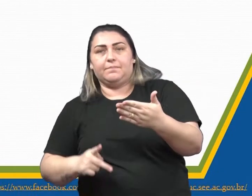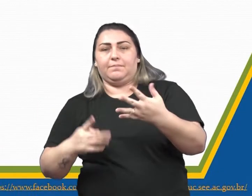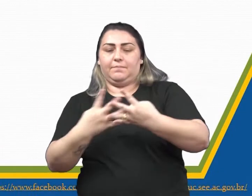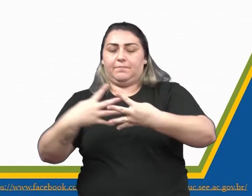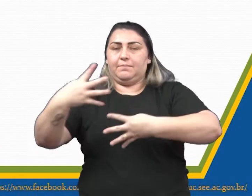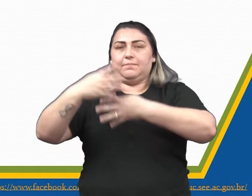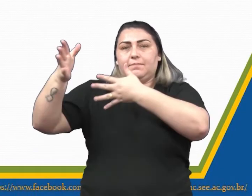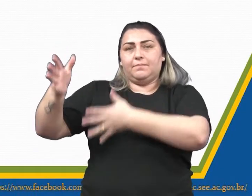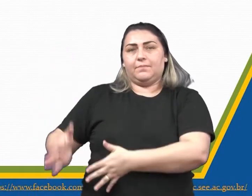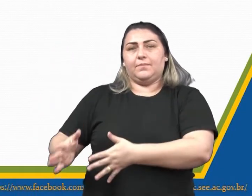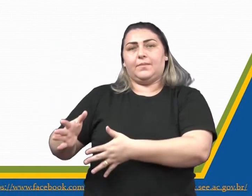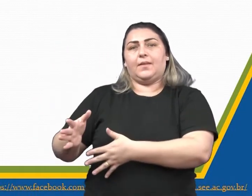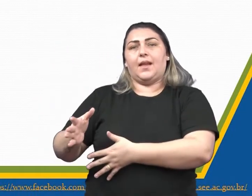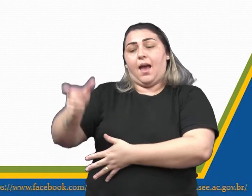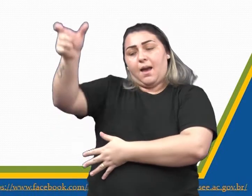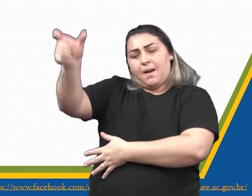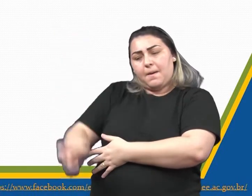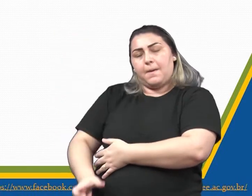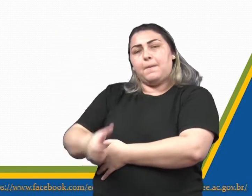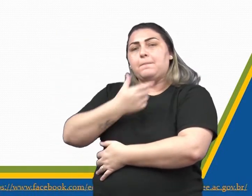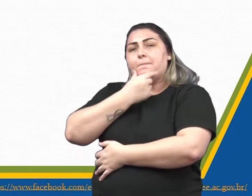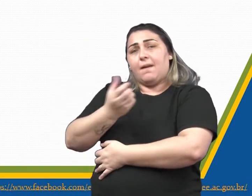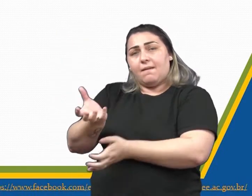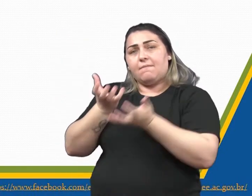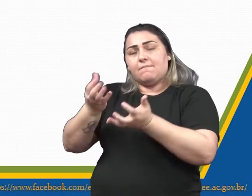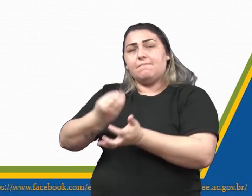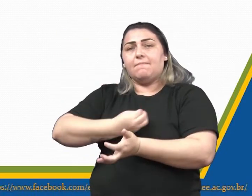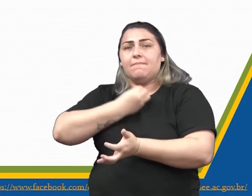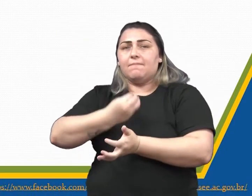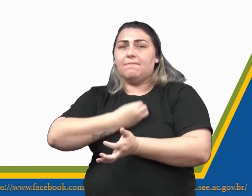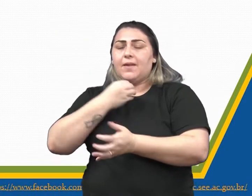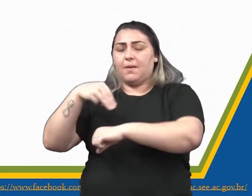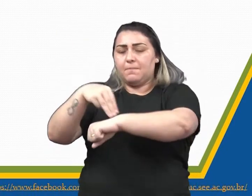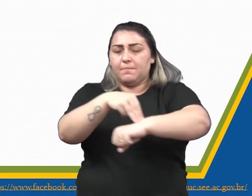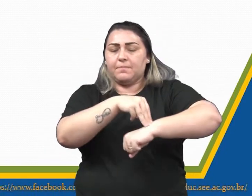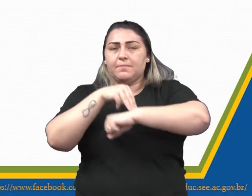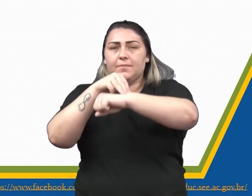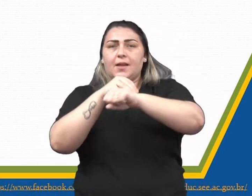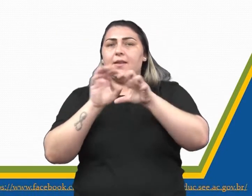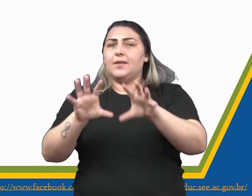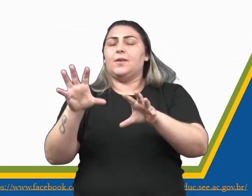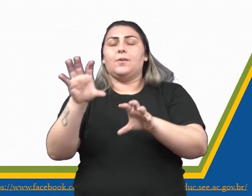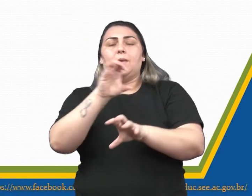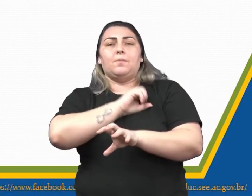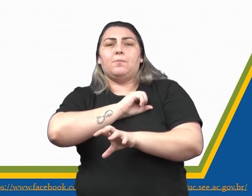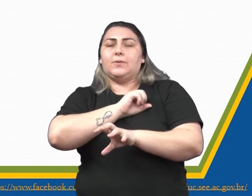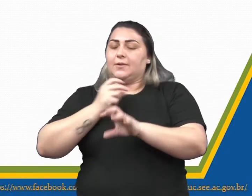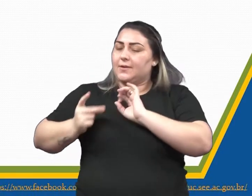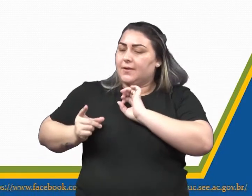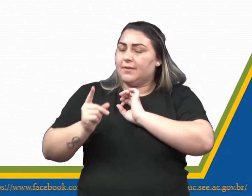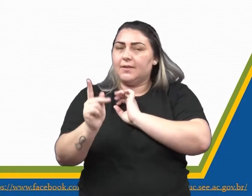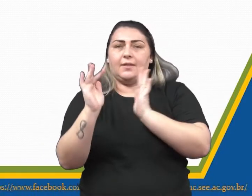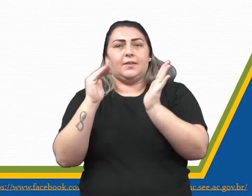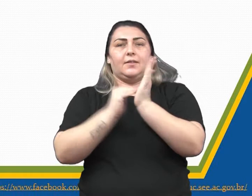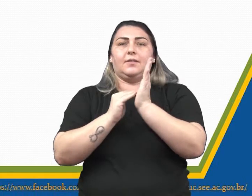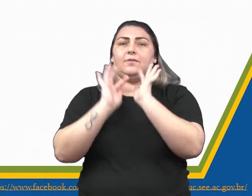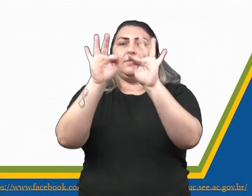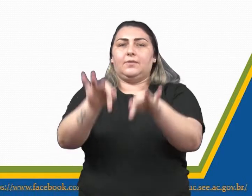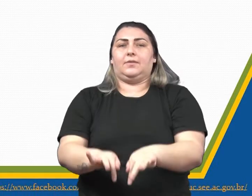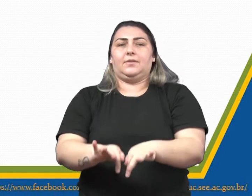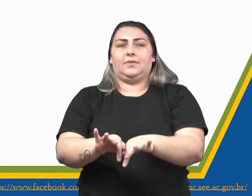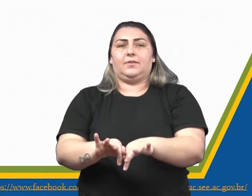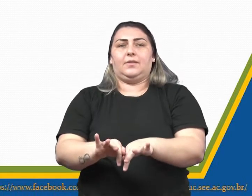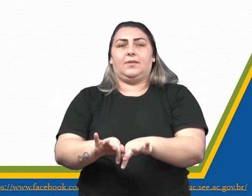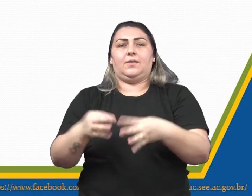o eu lírico quer viver cada momento de maneira intensa, para que assim esse amor seja infinito enquanto dure. O soneto